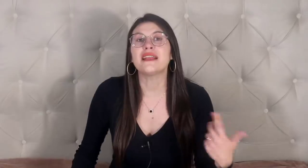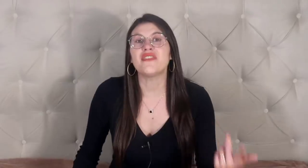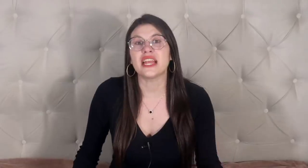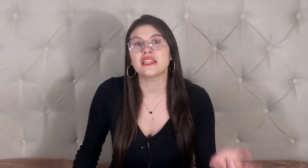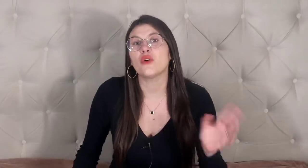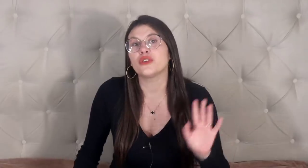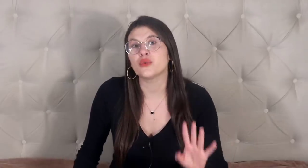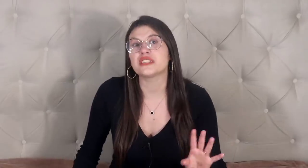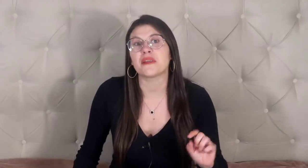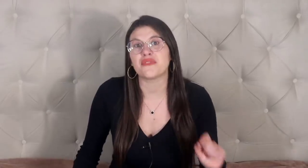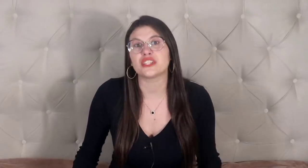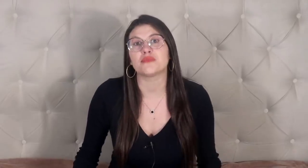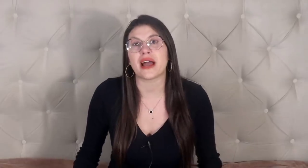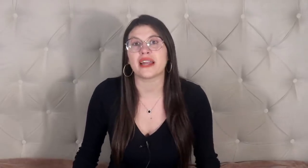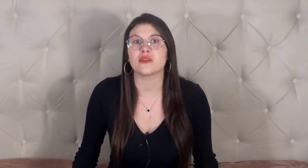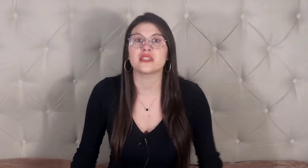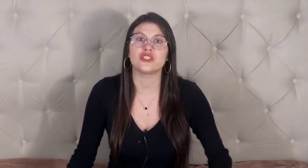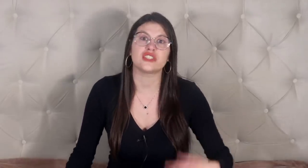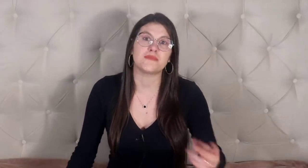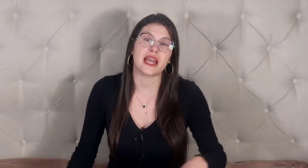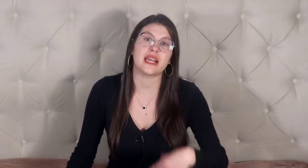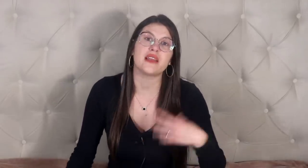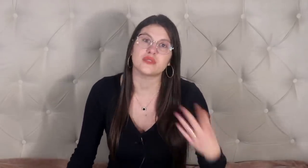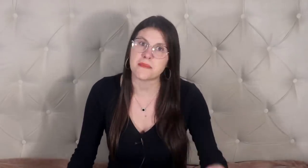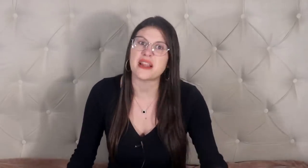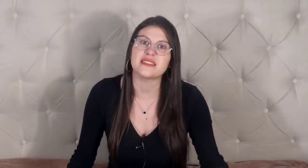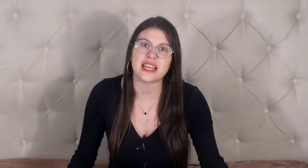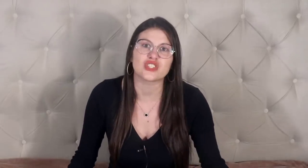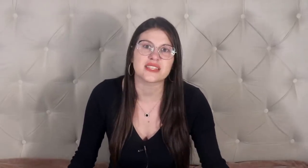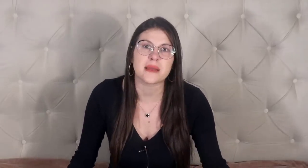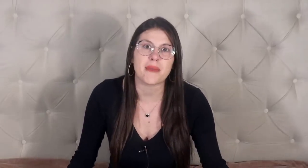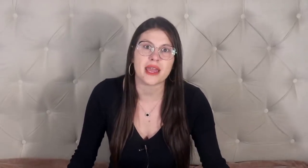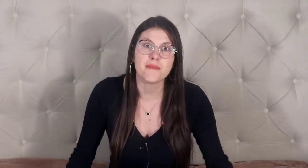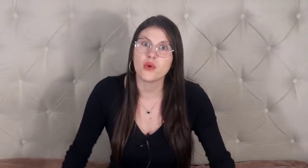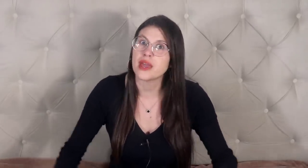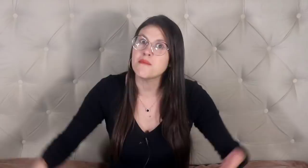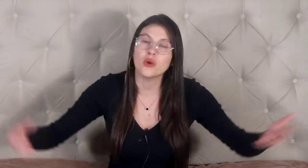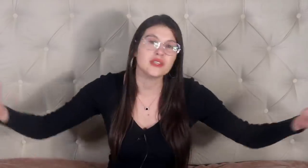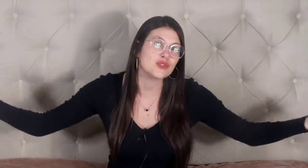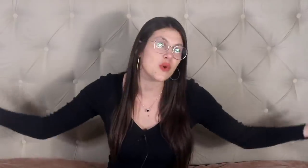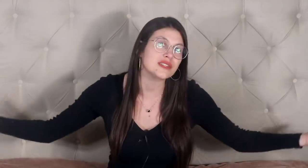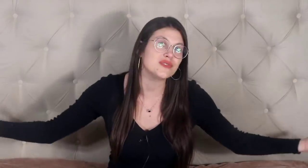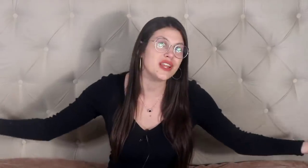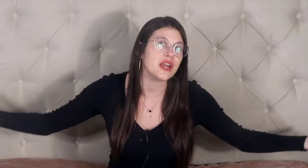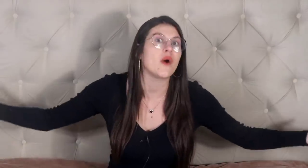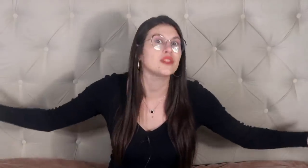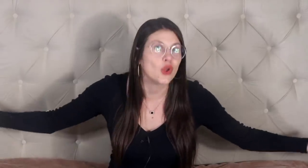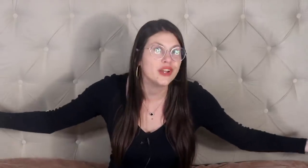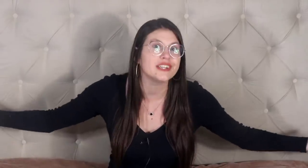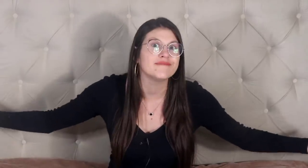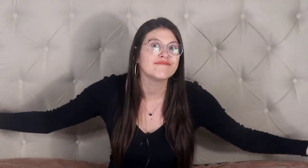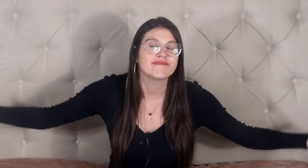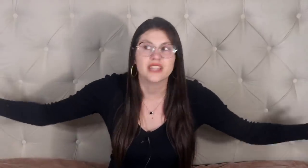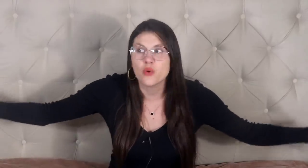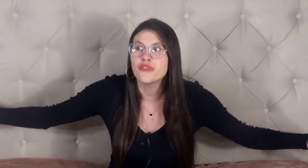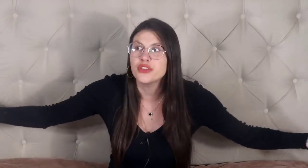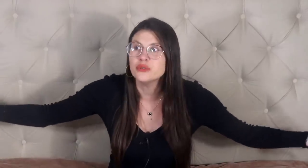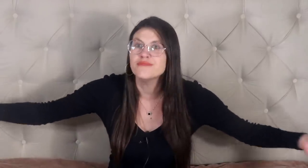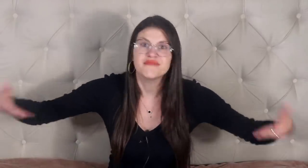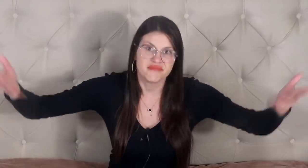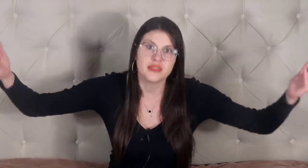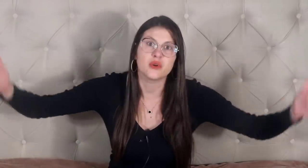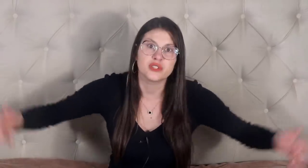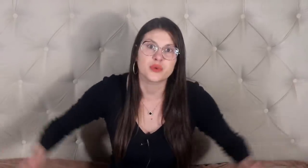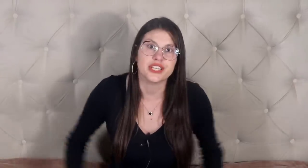Seu Omar deveria ter ouvido o ex-prefeito de Manaus que disse pra ele não ser presidente da CPI porque muitas coisas viriam à tona. Não